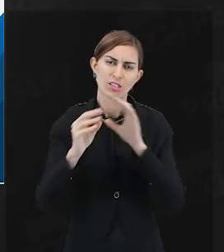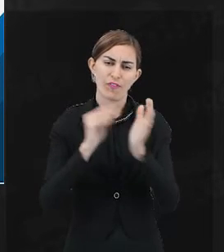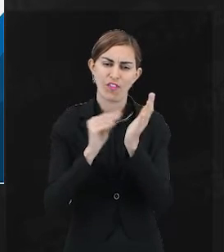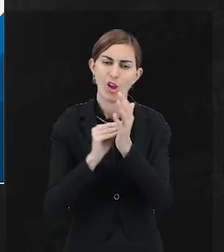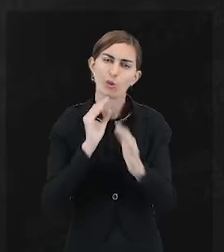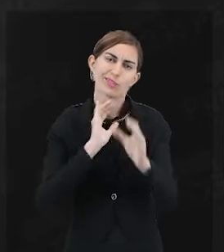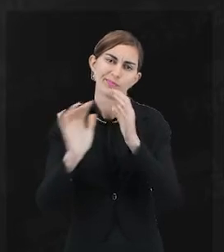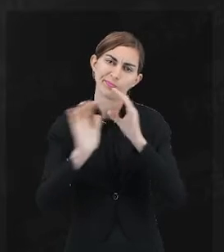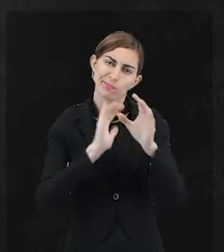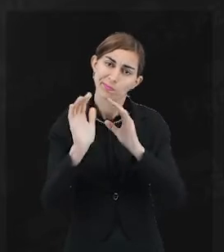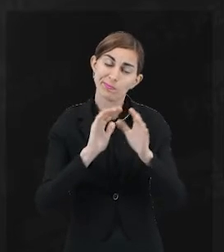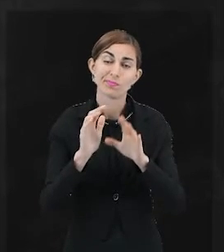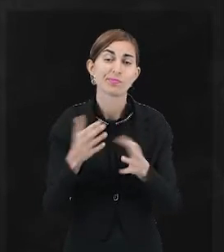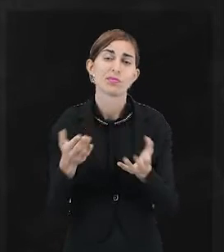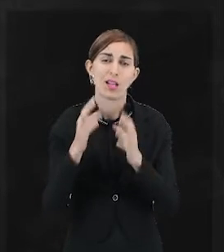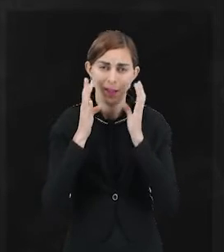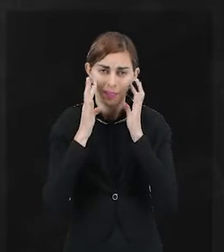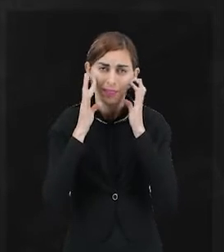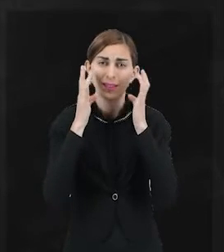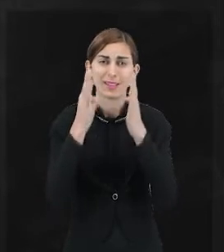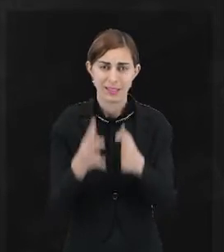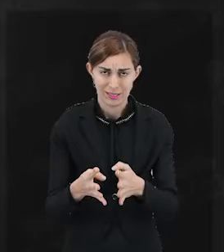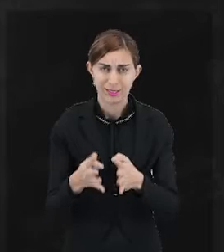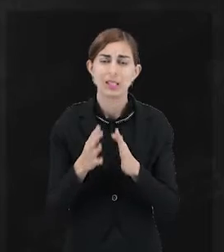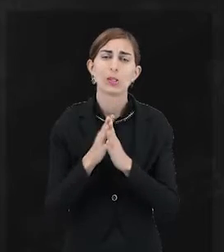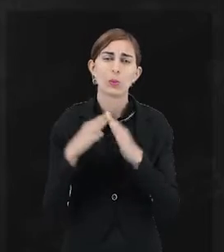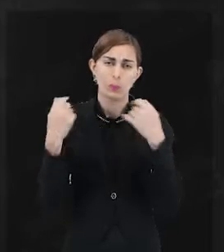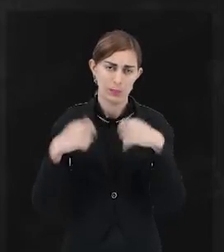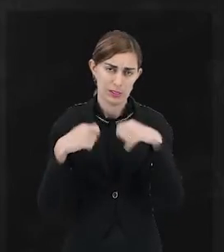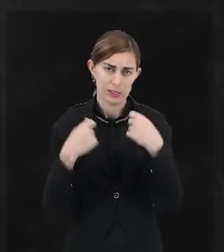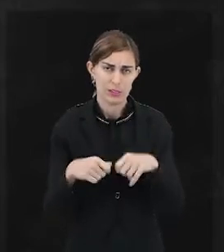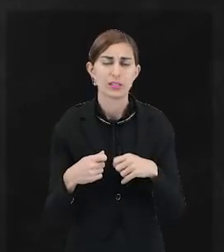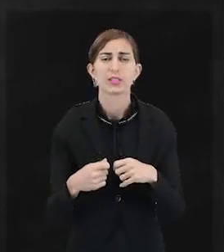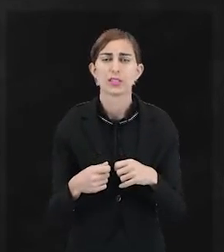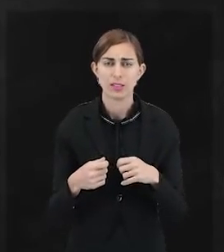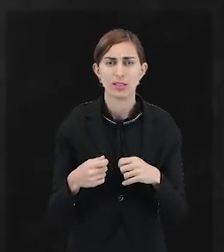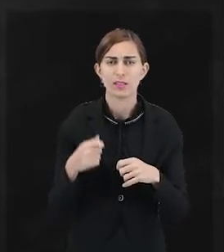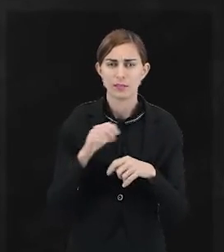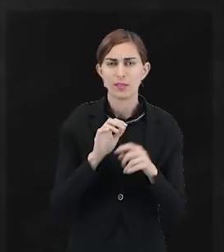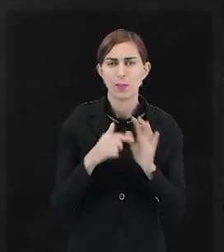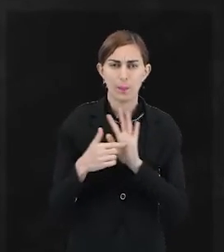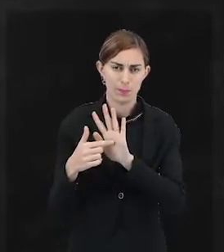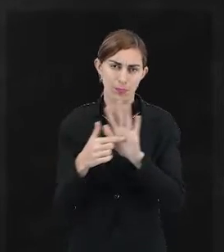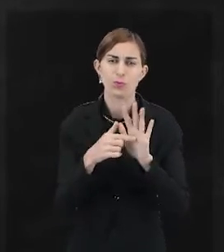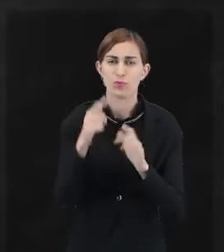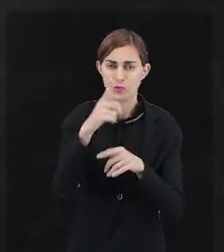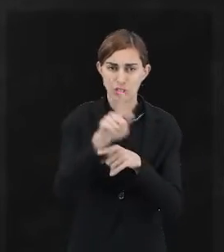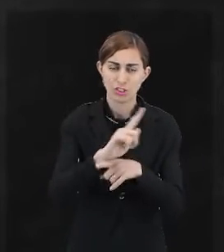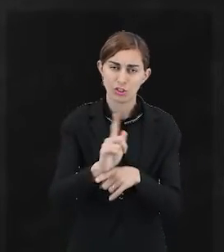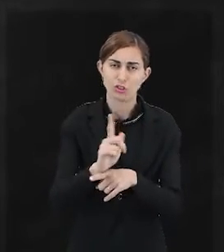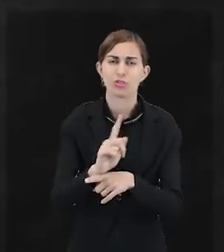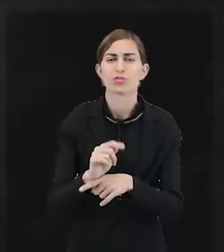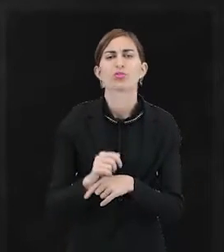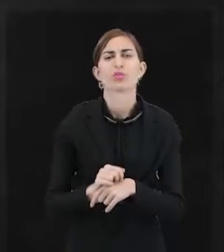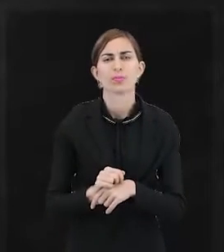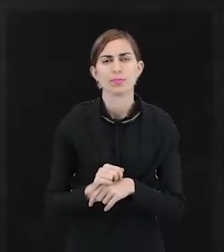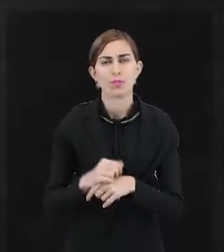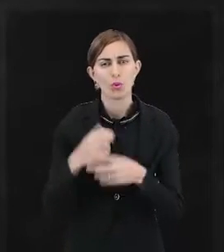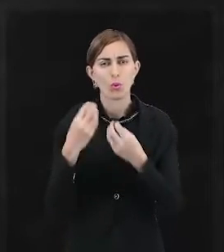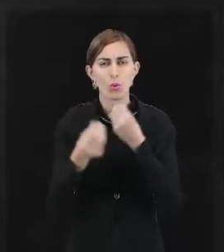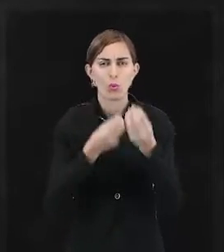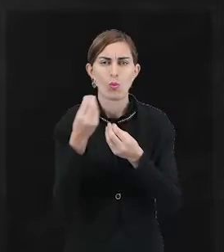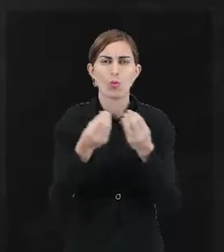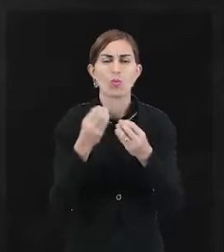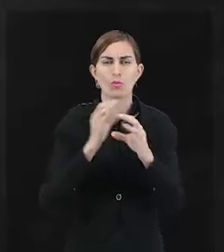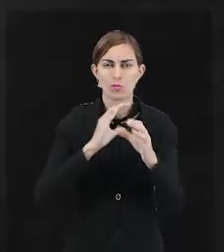comunicação. Então, isso chama a nossa atenção e deve servir de atento a você, gestor, de que a